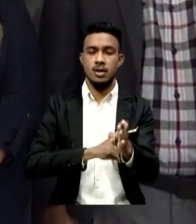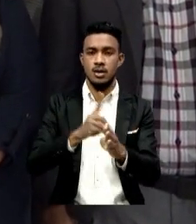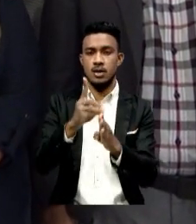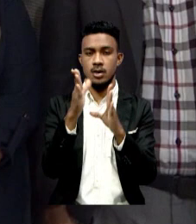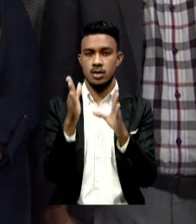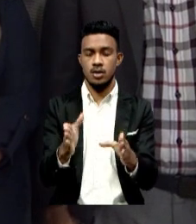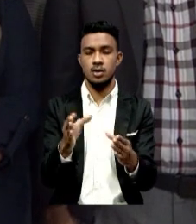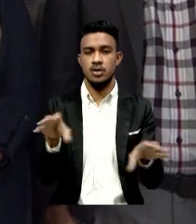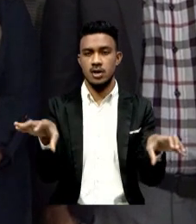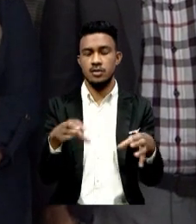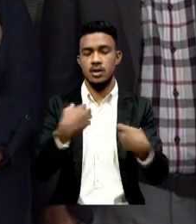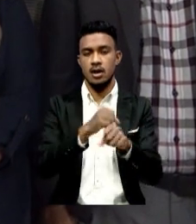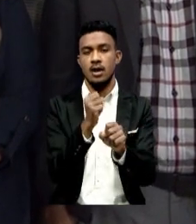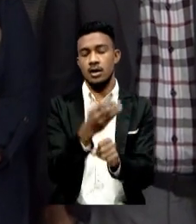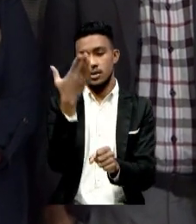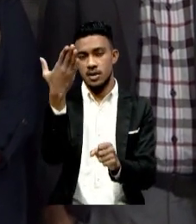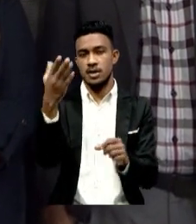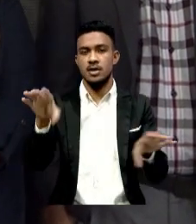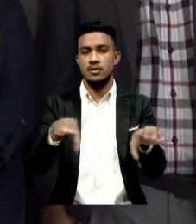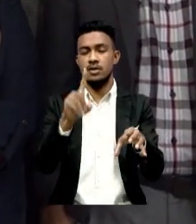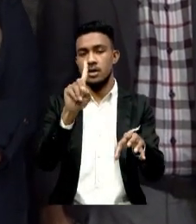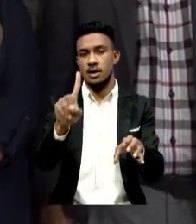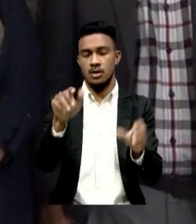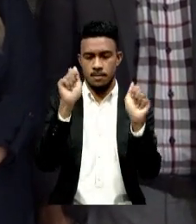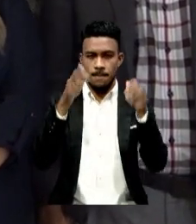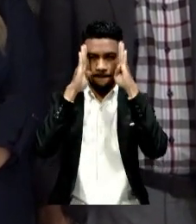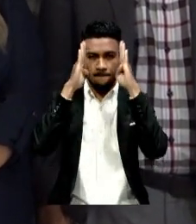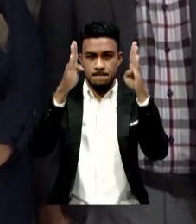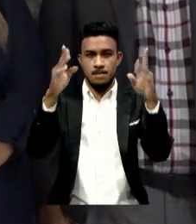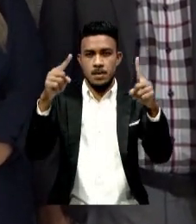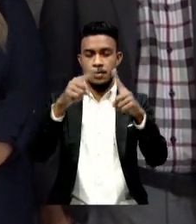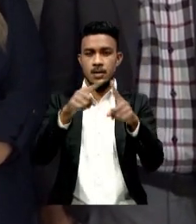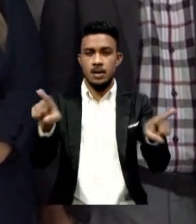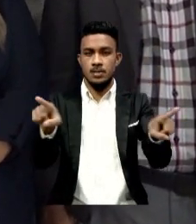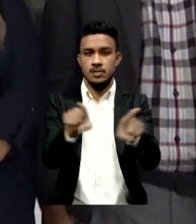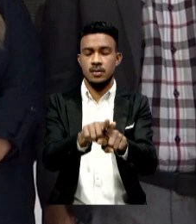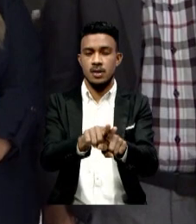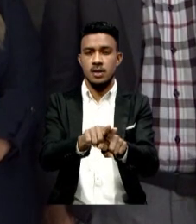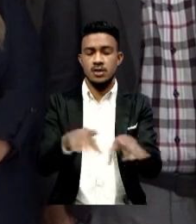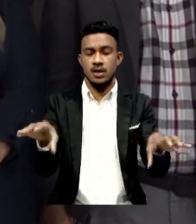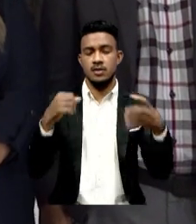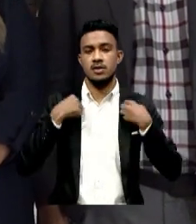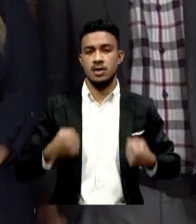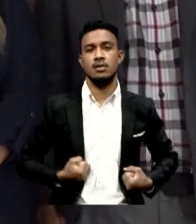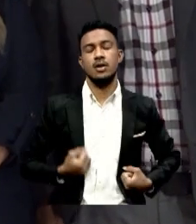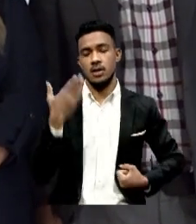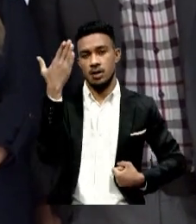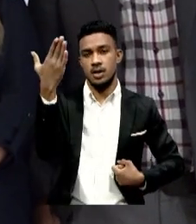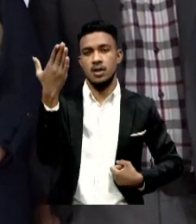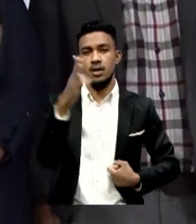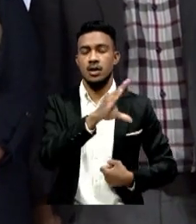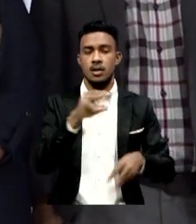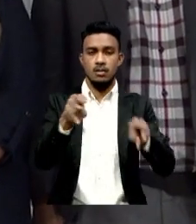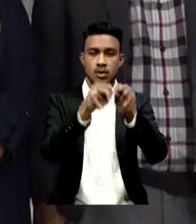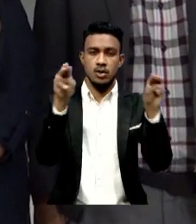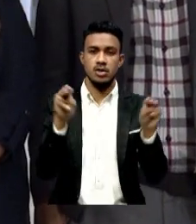Recursos Humanos, halo ela em serviço ida, atuare balanço profissionais de saúde ser mesmo desloca ia, destacado em